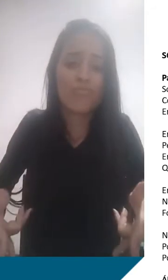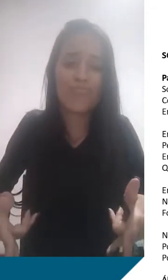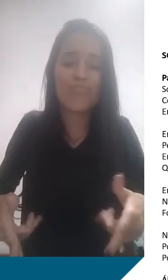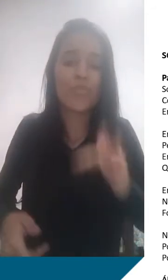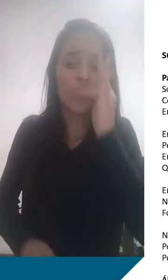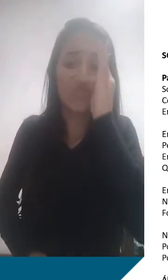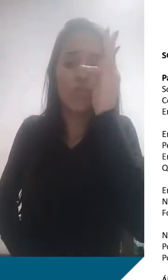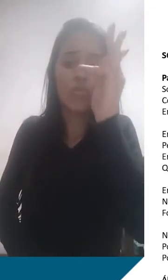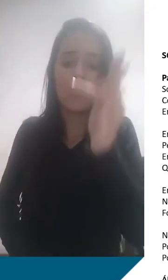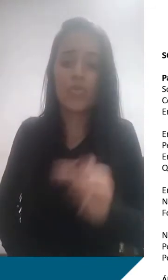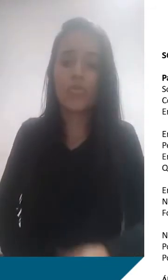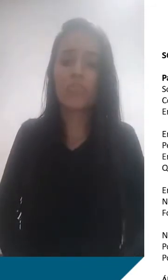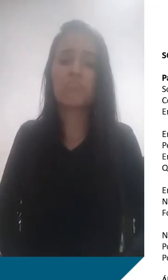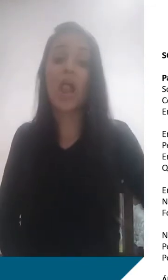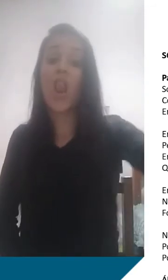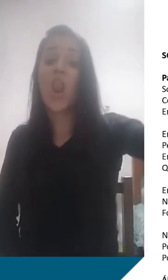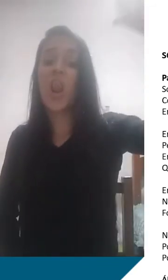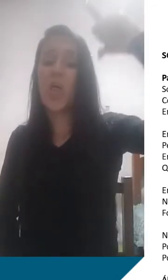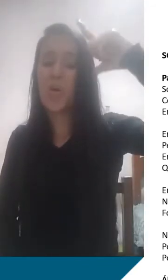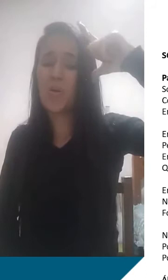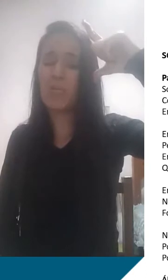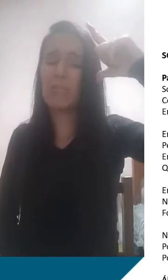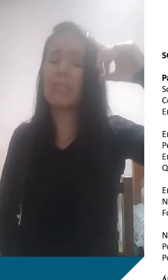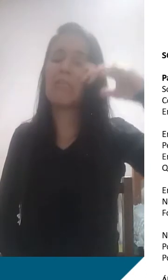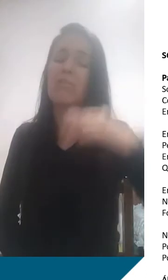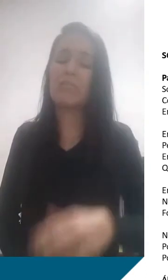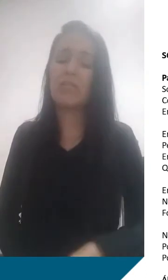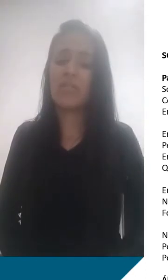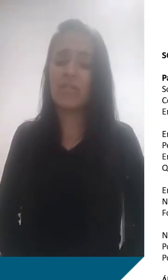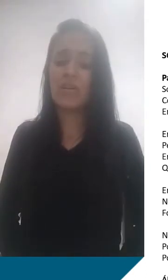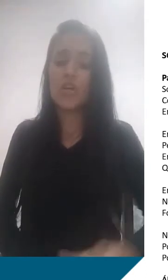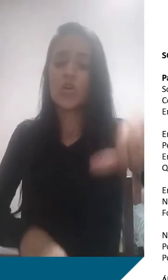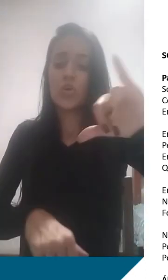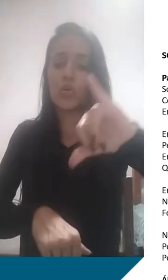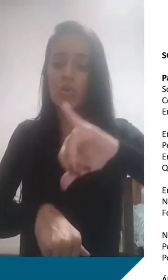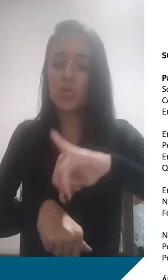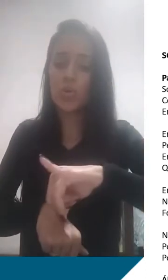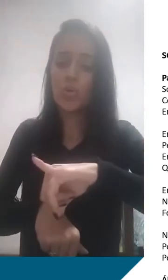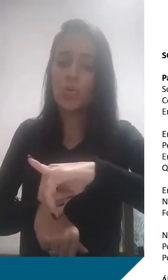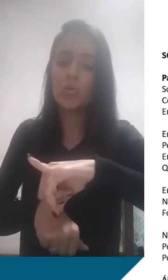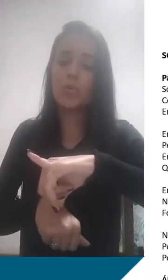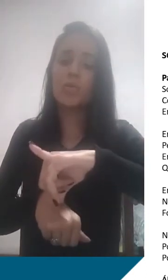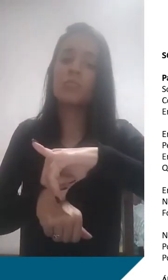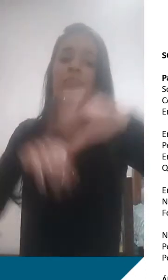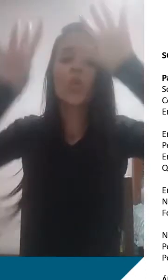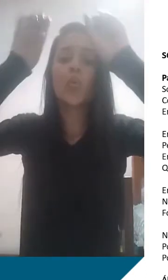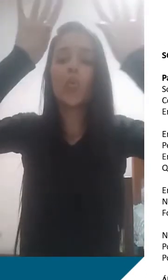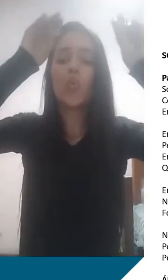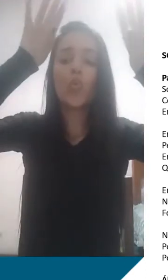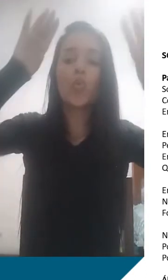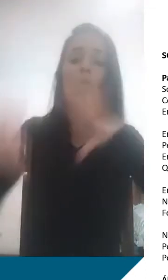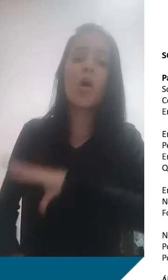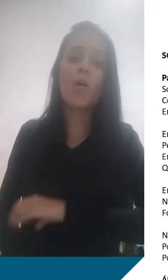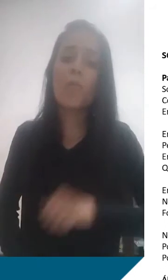reclinada, como a lua por noite embalsamada entre as nuvens do amor ela dormia. Era virgem do mar na escuma